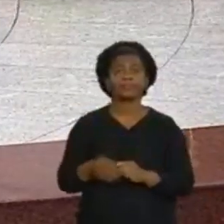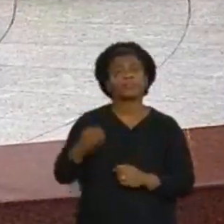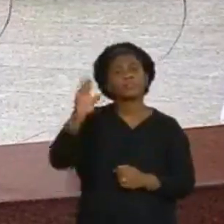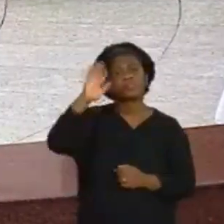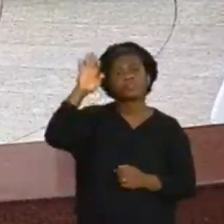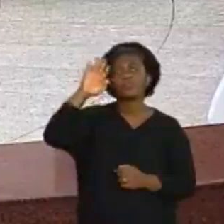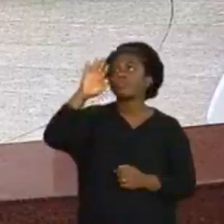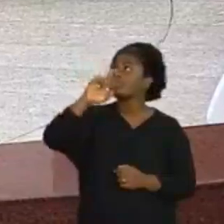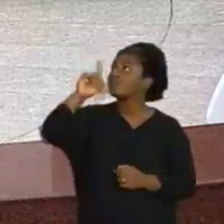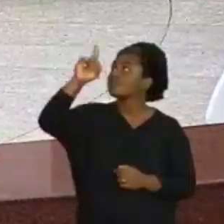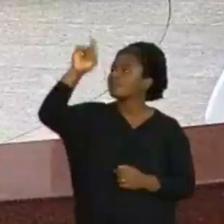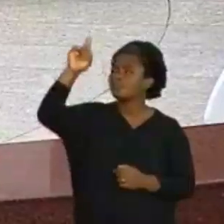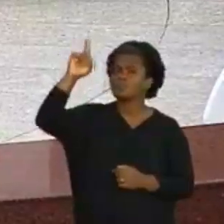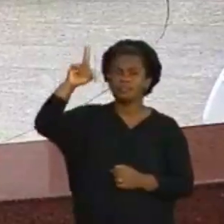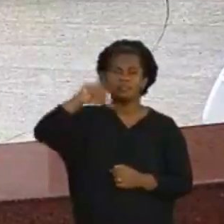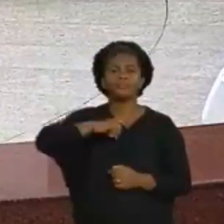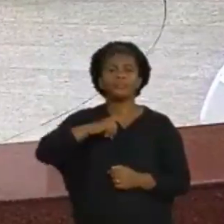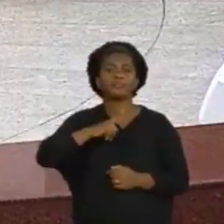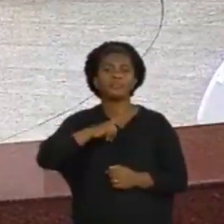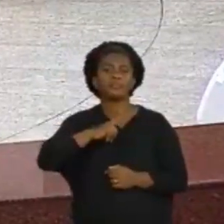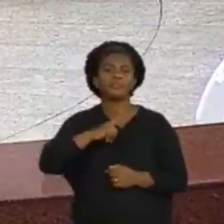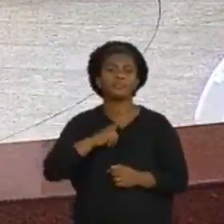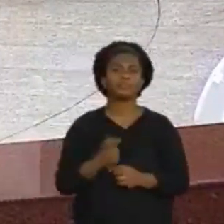imagina o que Deus tem de tão grande para ela,